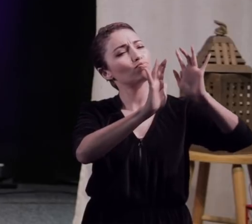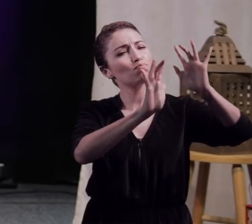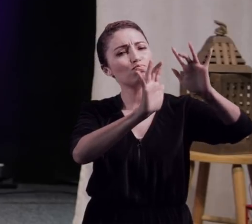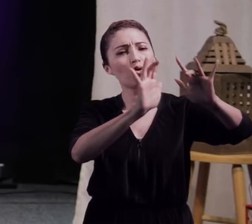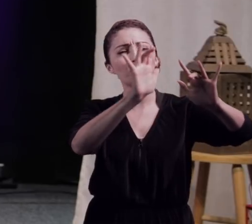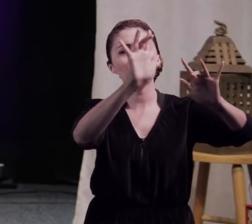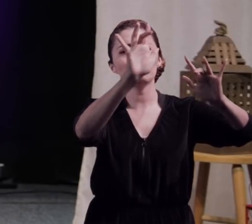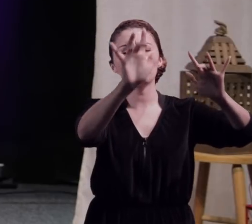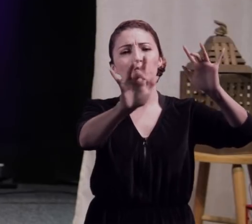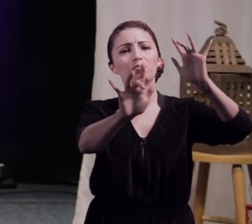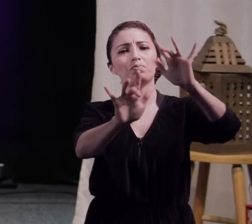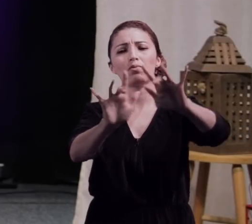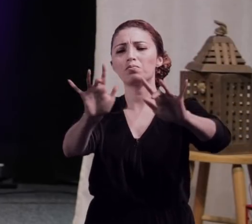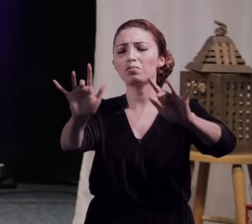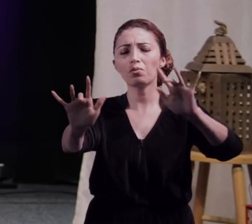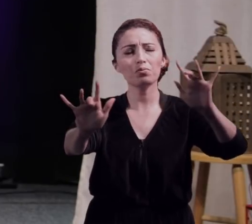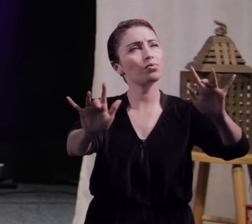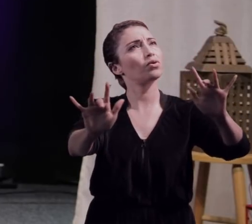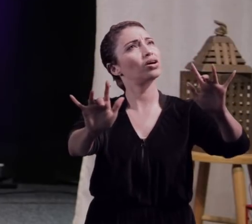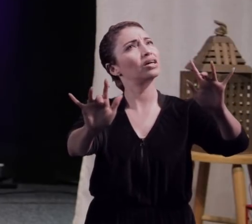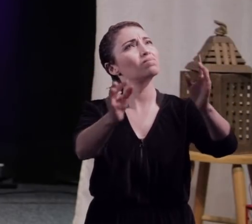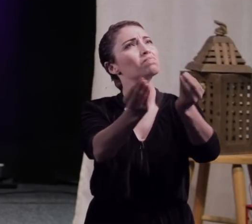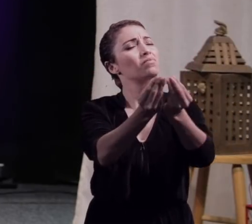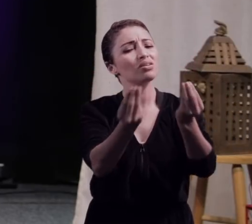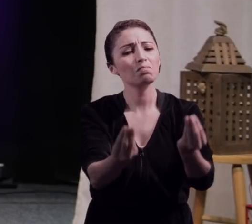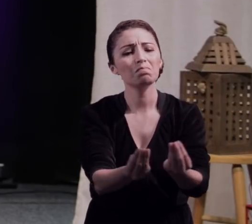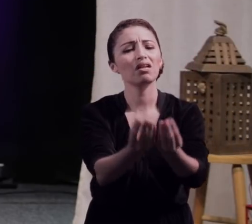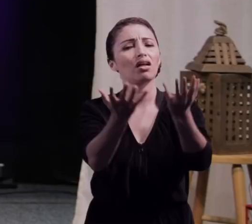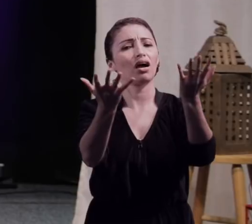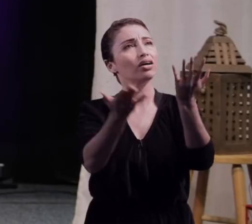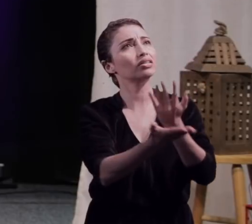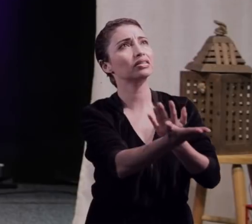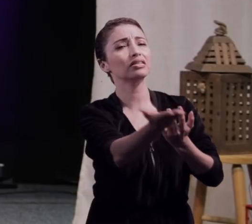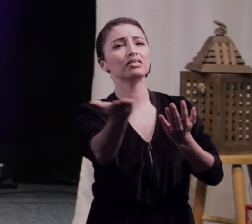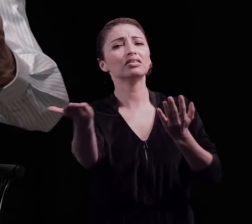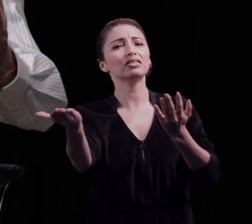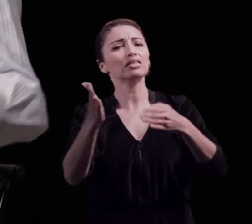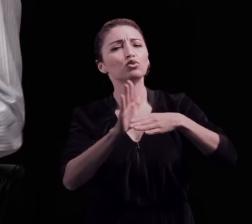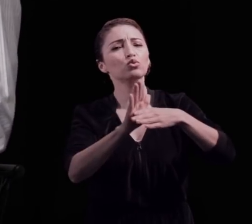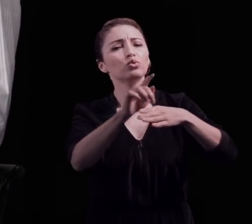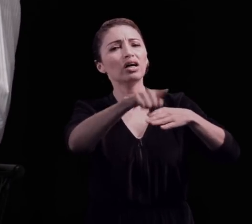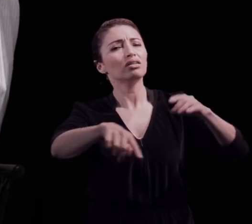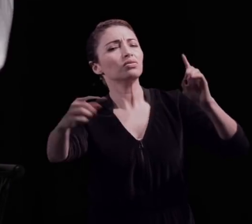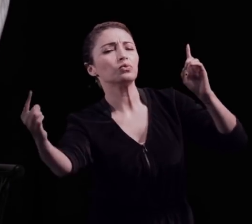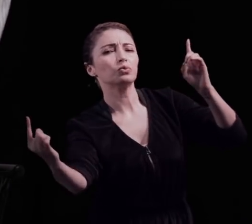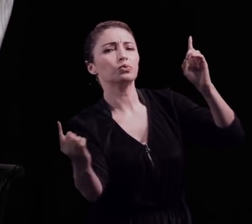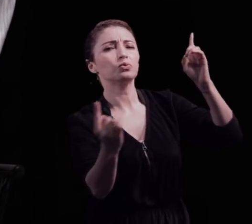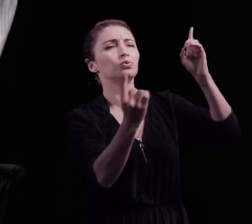Senhor visite cada coração, que o Senhor realize essa obra sobrenatural e maravilhosa